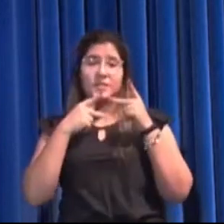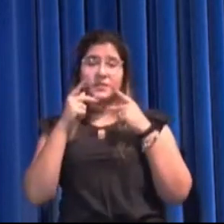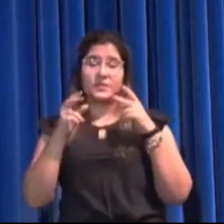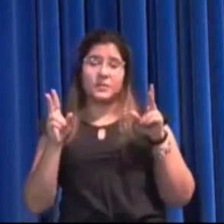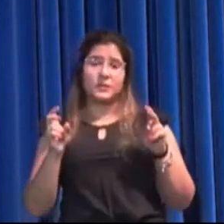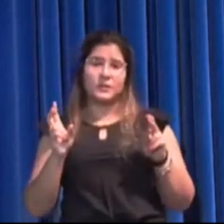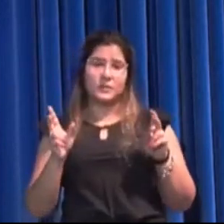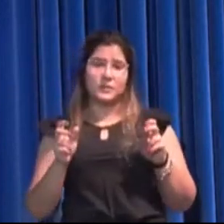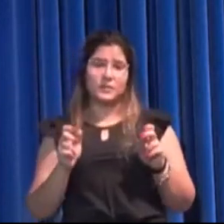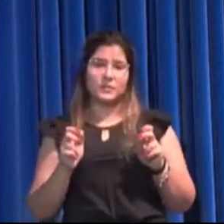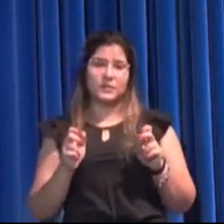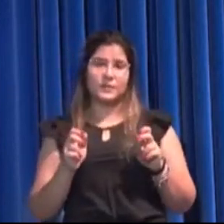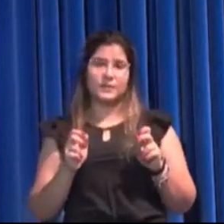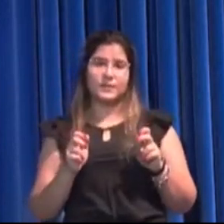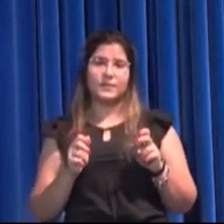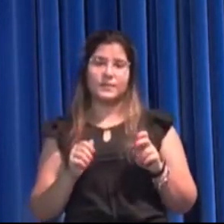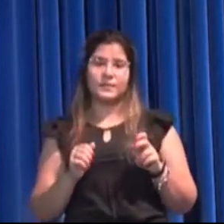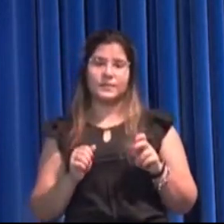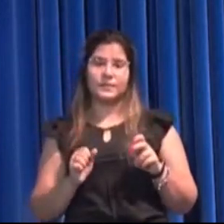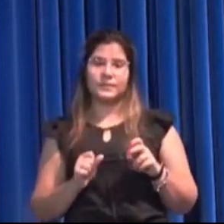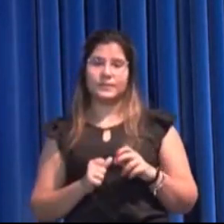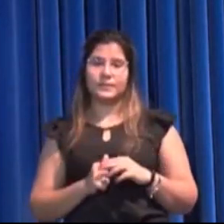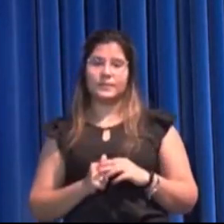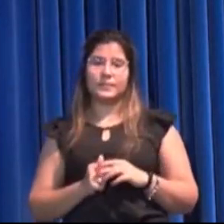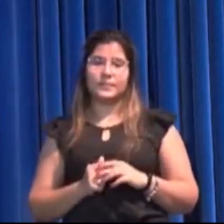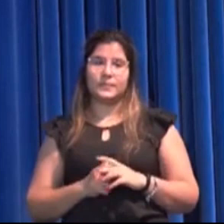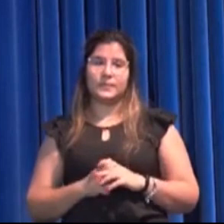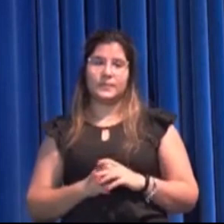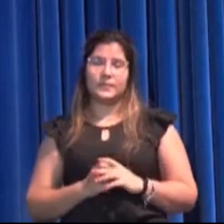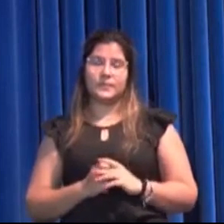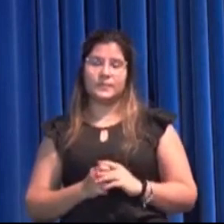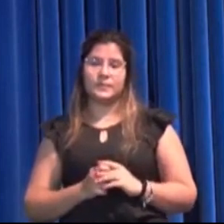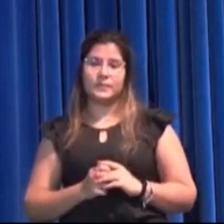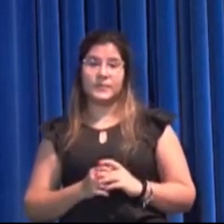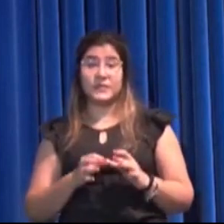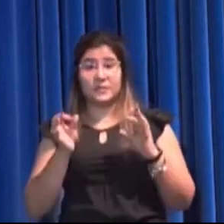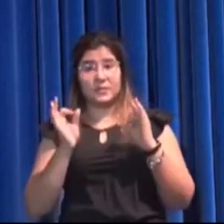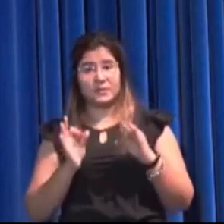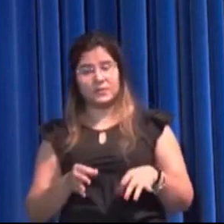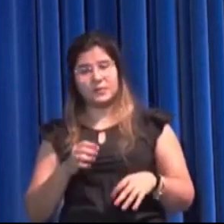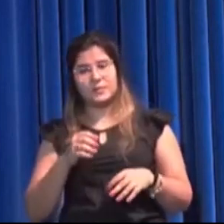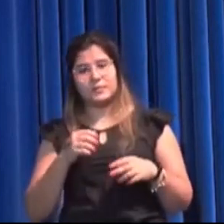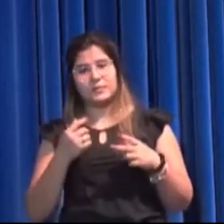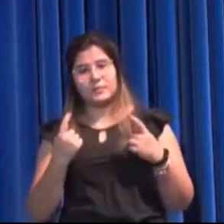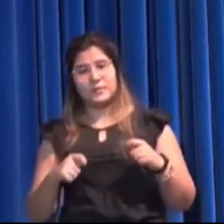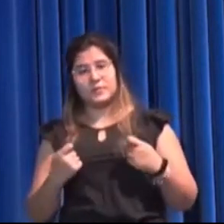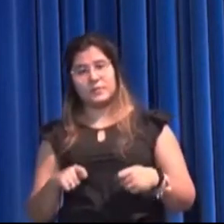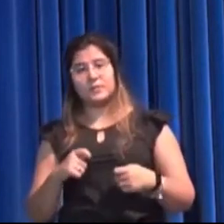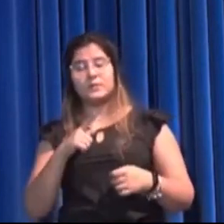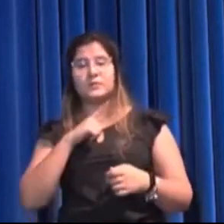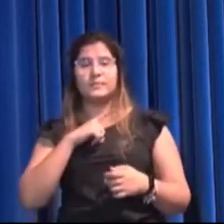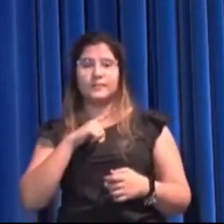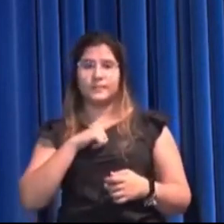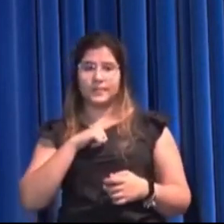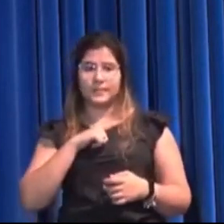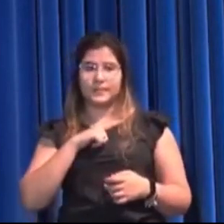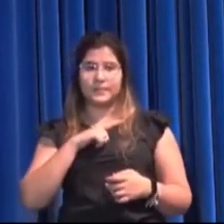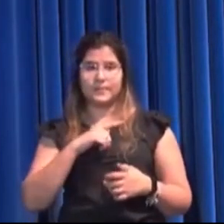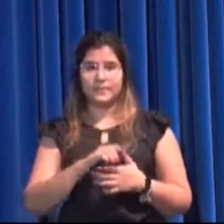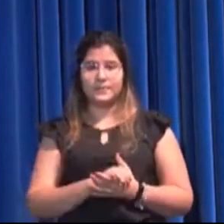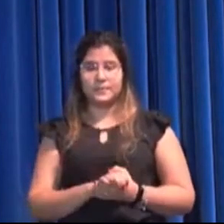sobre essa convicção que nós devemos ter, essa certeza que nós devemos ter,